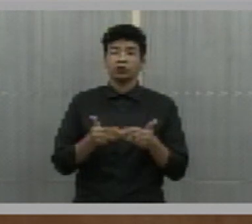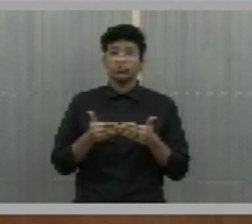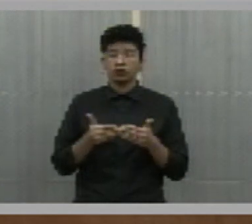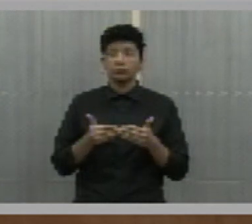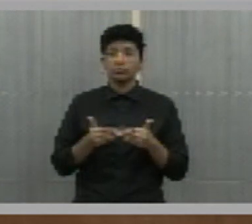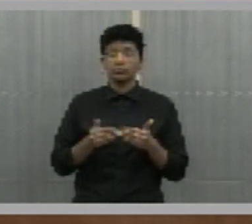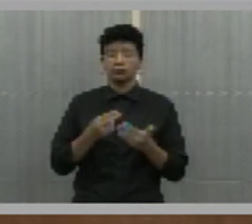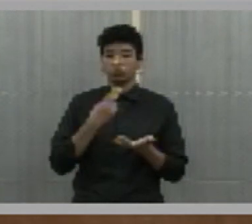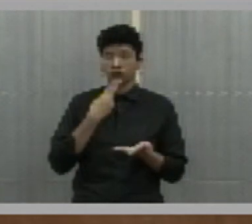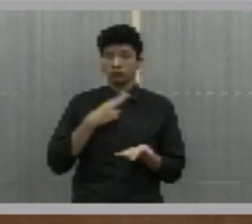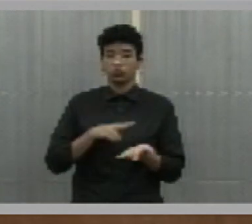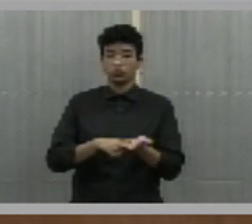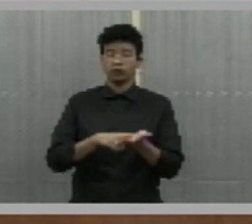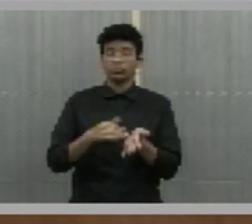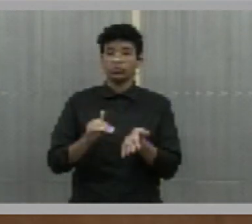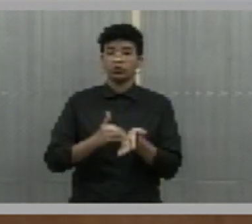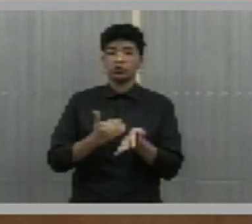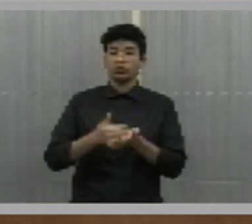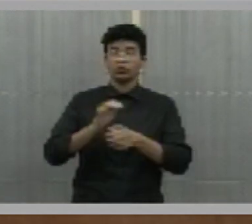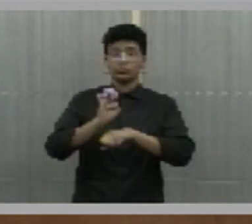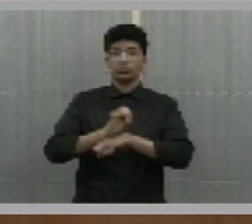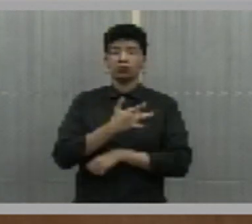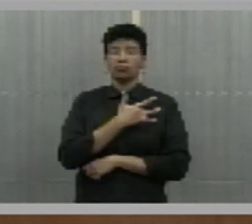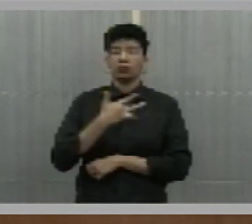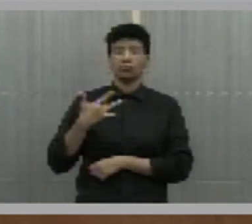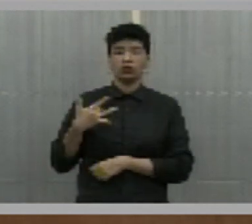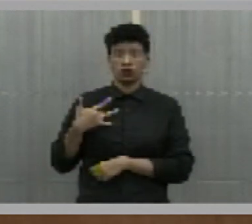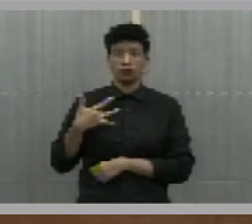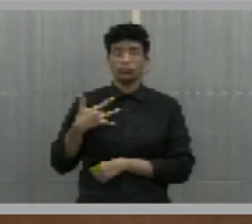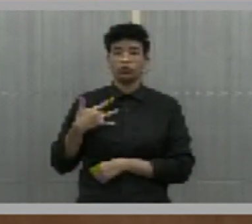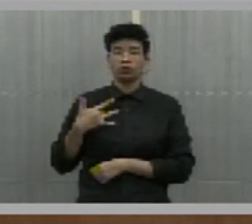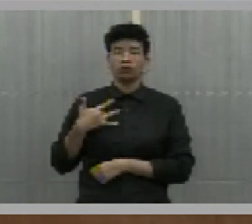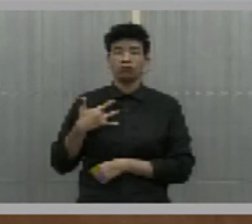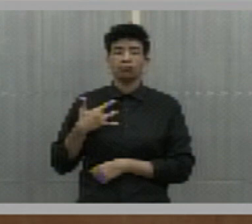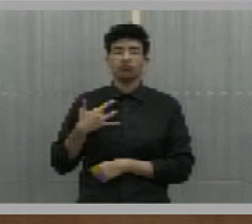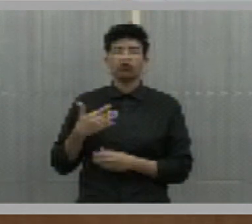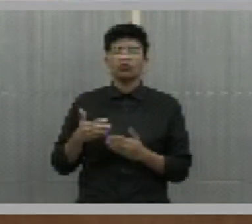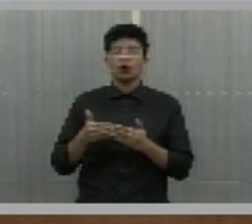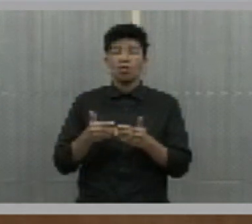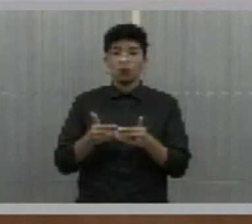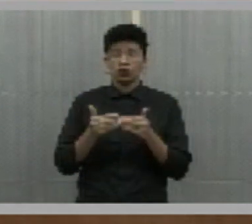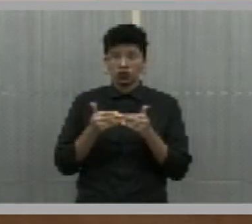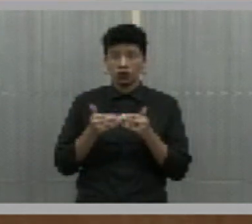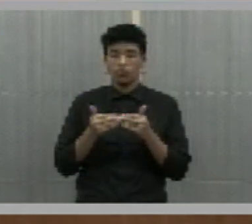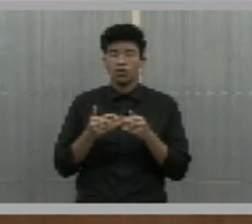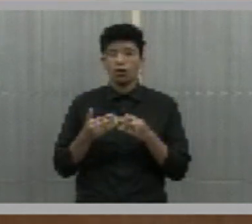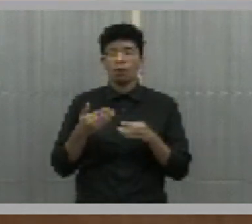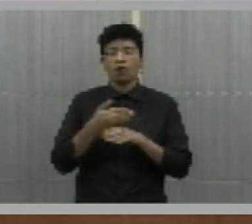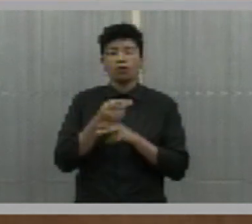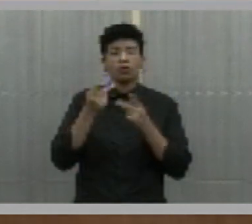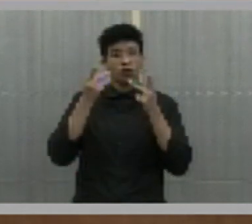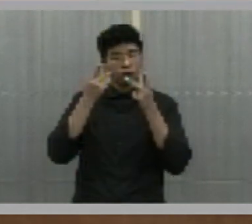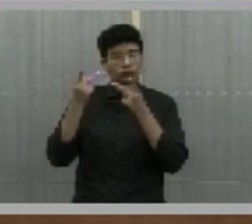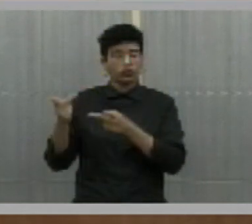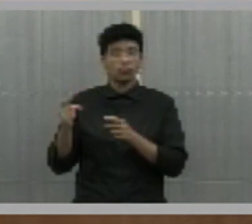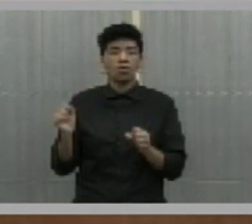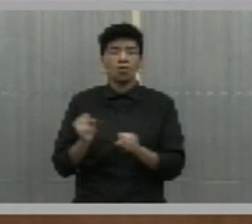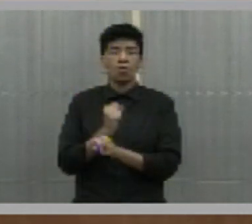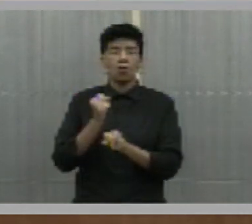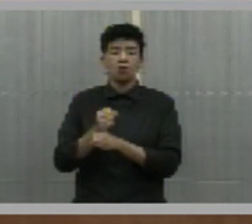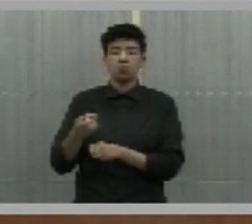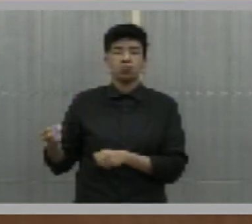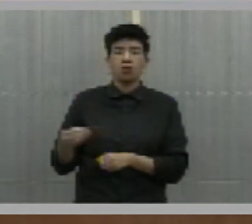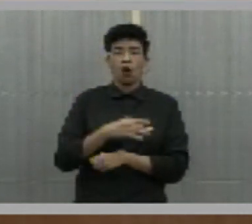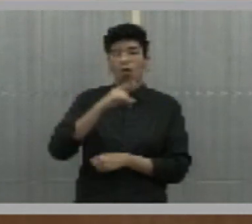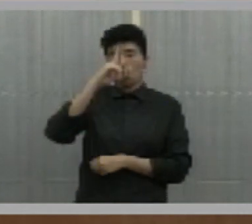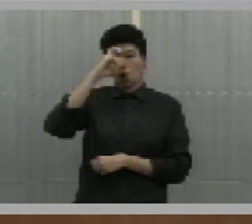o envio à Secretaria Estadual de Saúde de solicitação de autorização para visitar as obras da nova